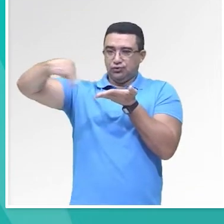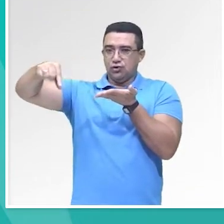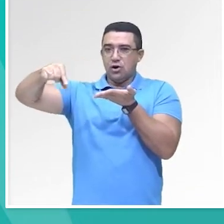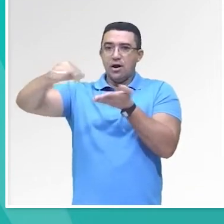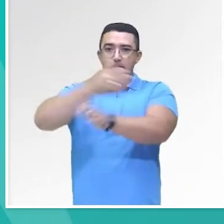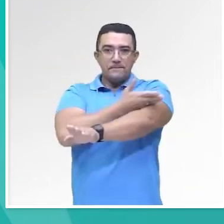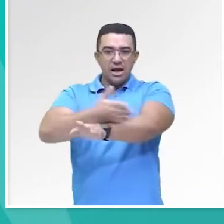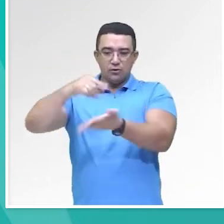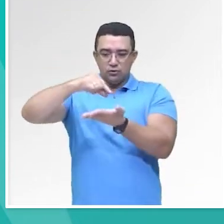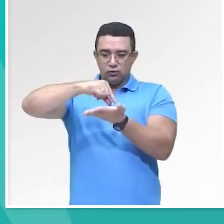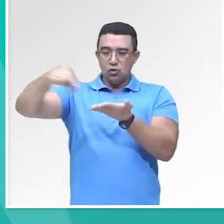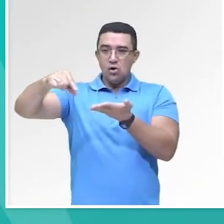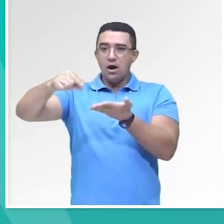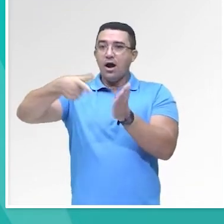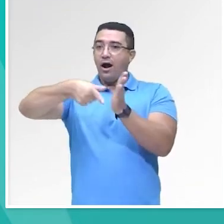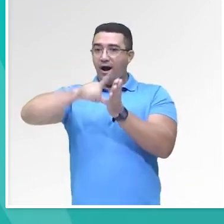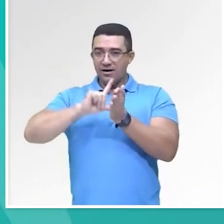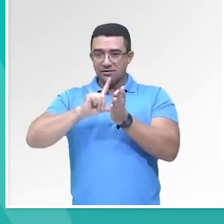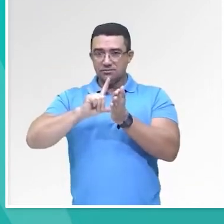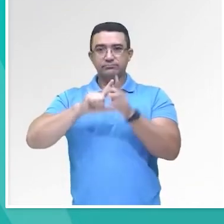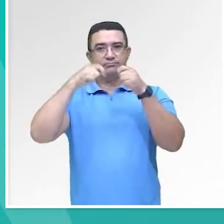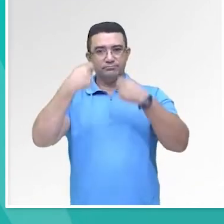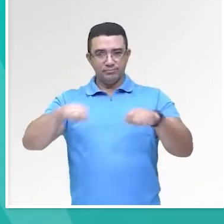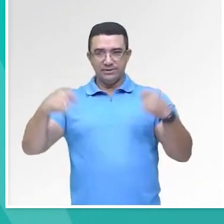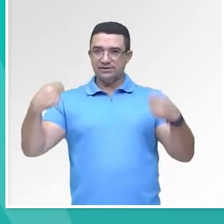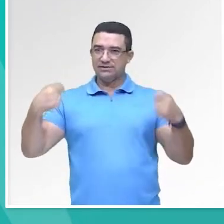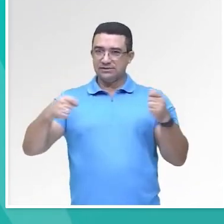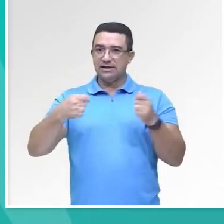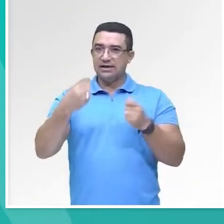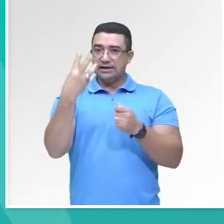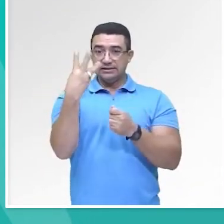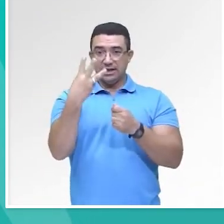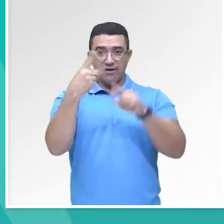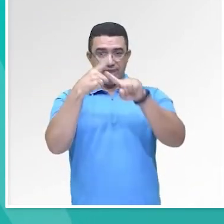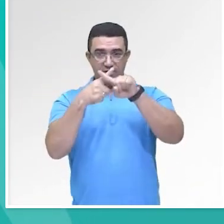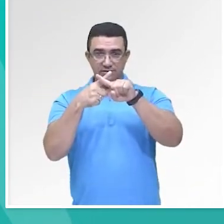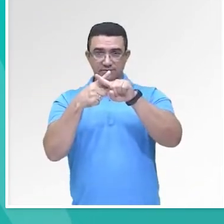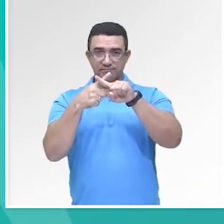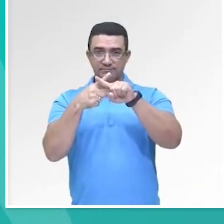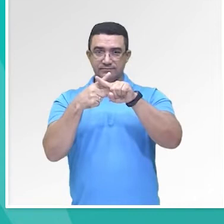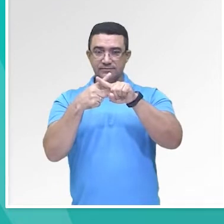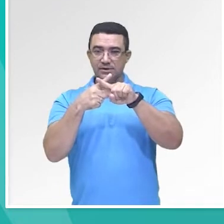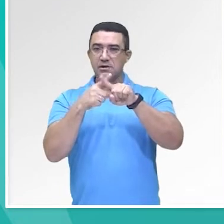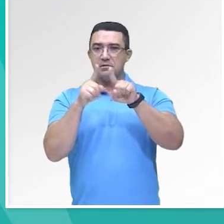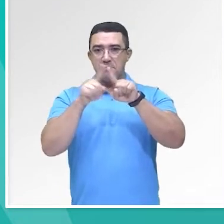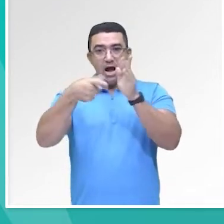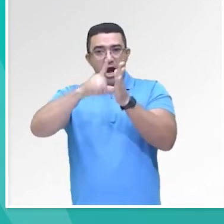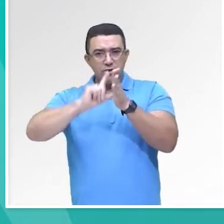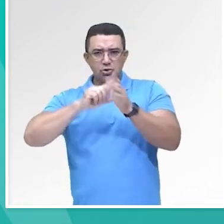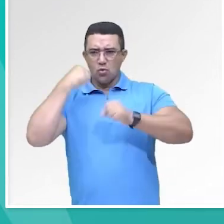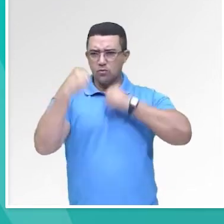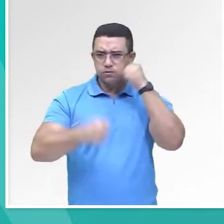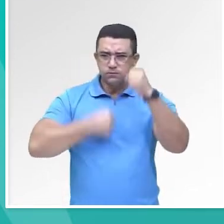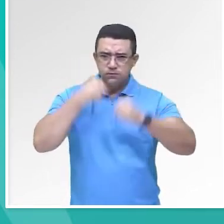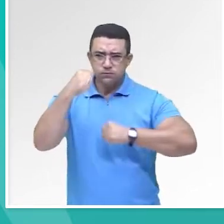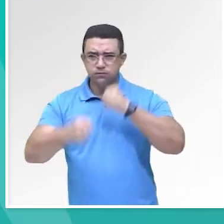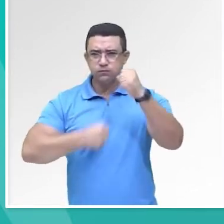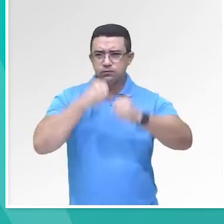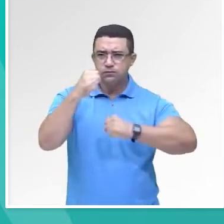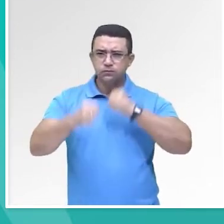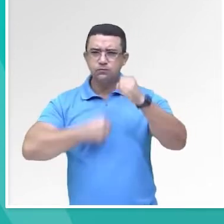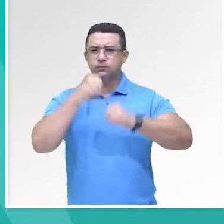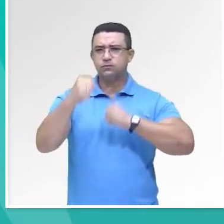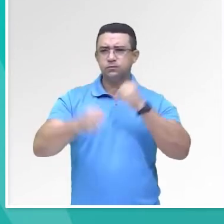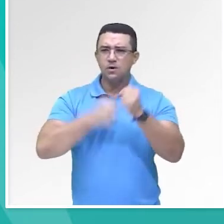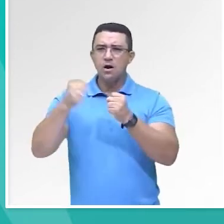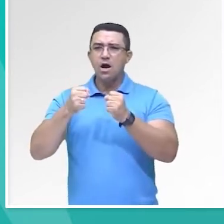uma passada diferente. Então, observem que o salto triplo, ele segue a mesma linha do salto em distância. Você tem que percorrer